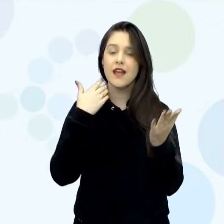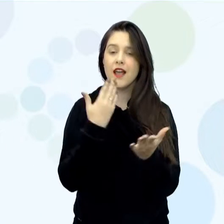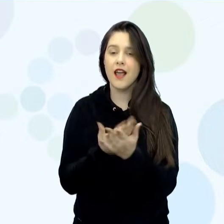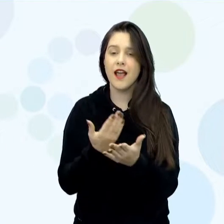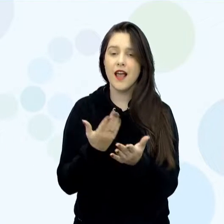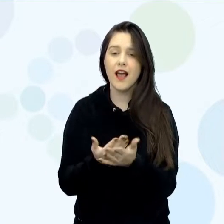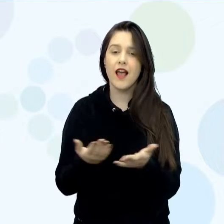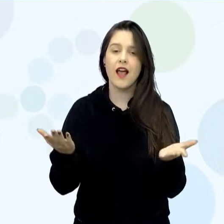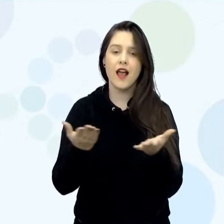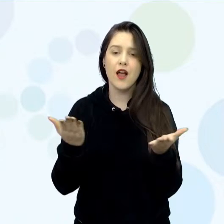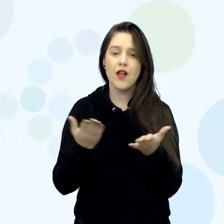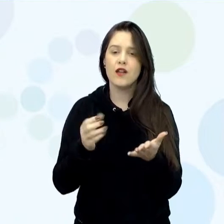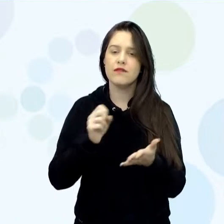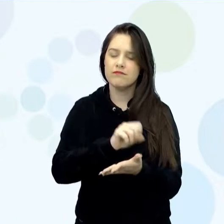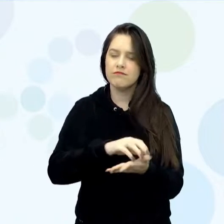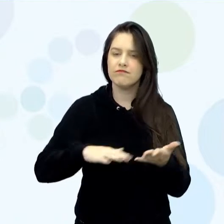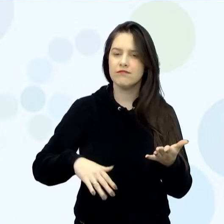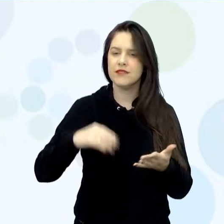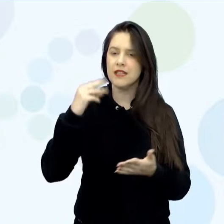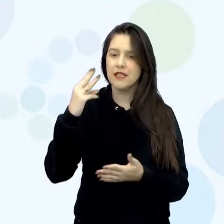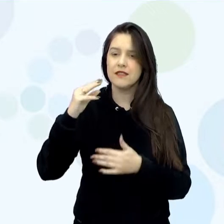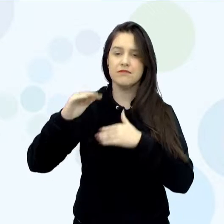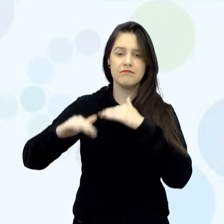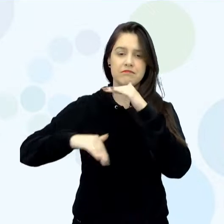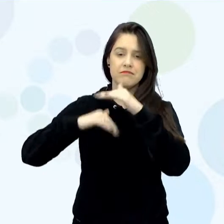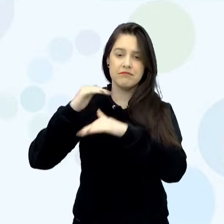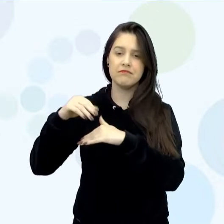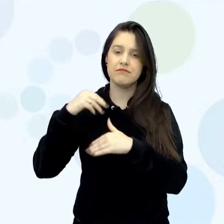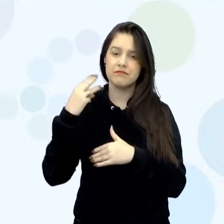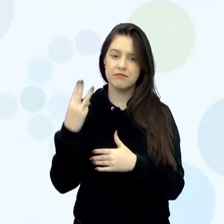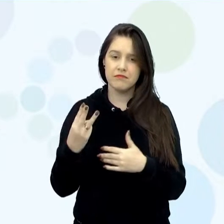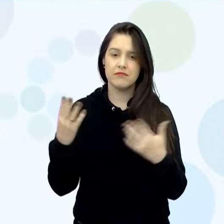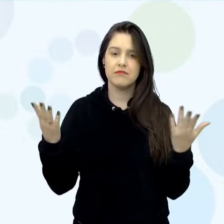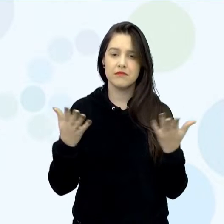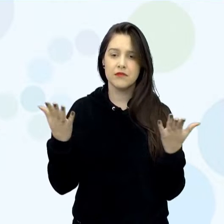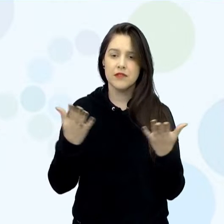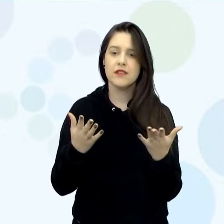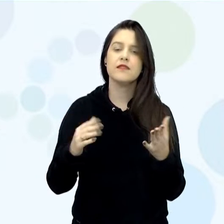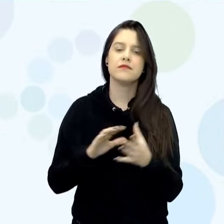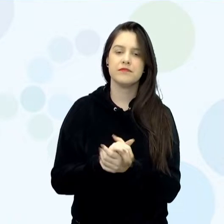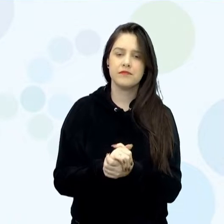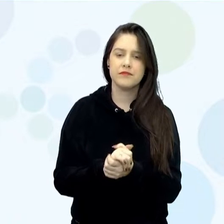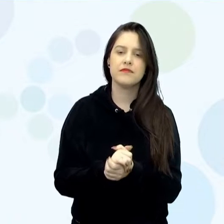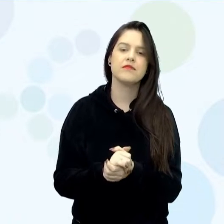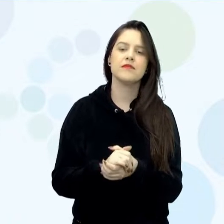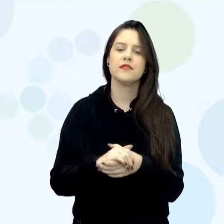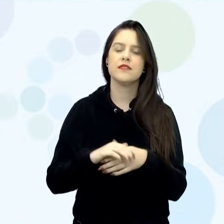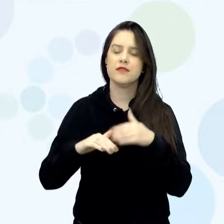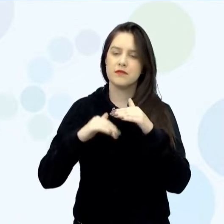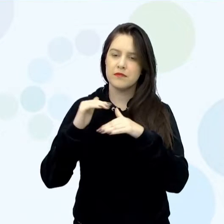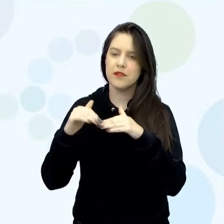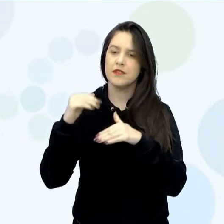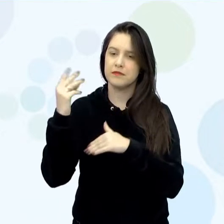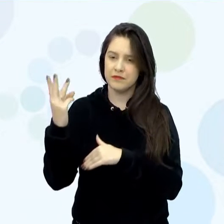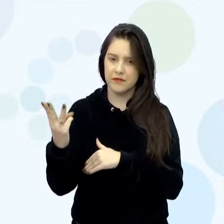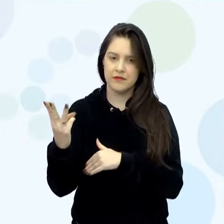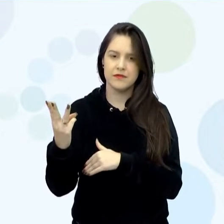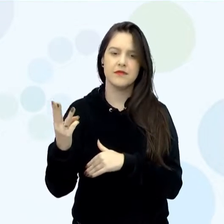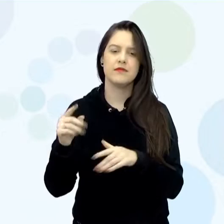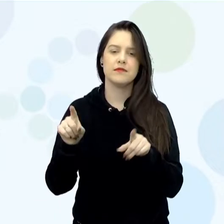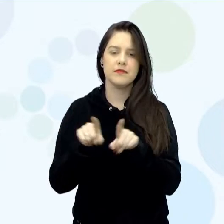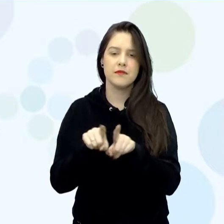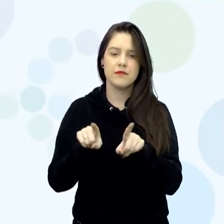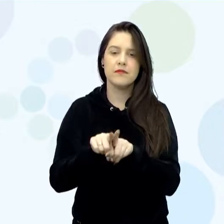como título Práticas e Reflexões sobre os ODS, Atividade Integrada 3,